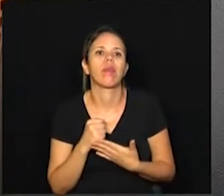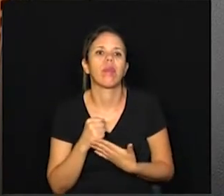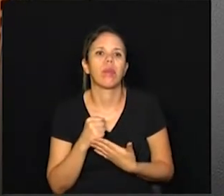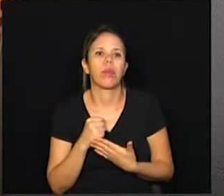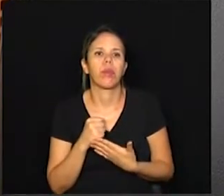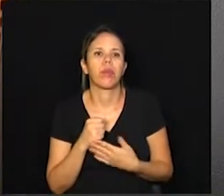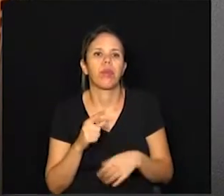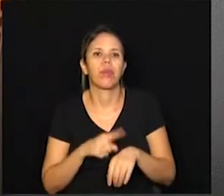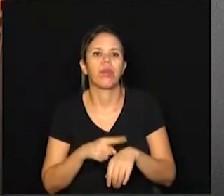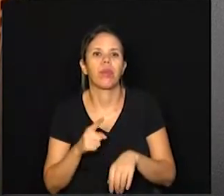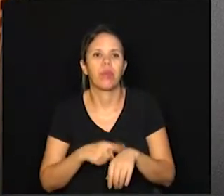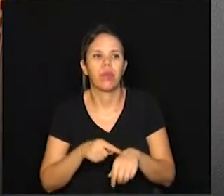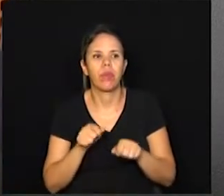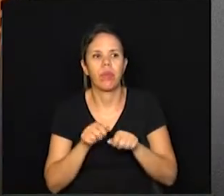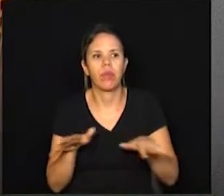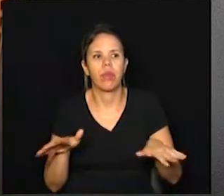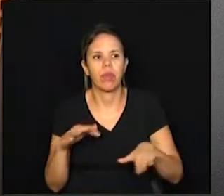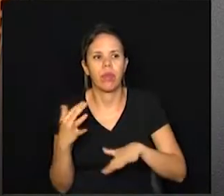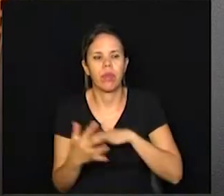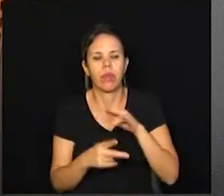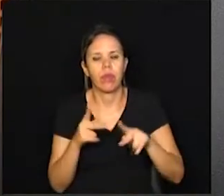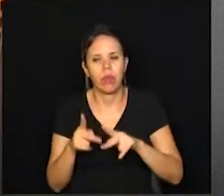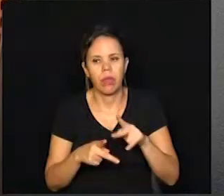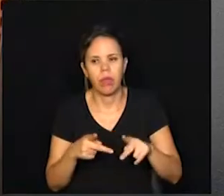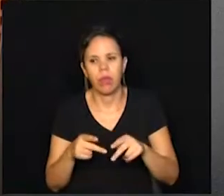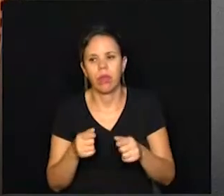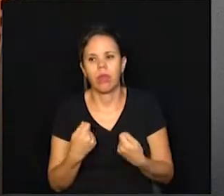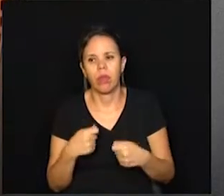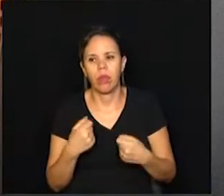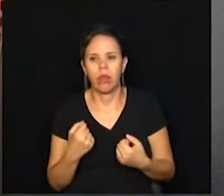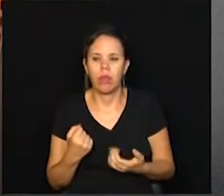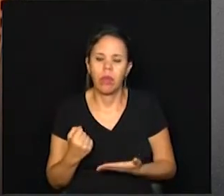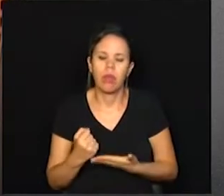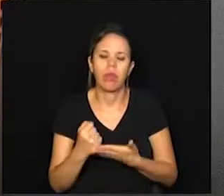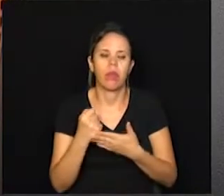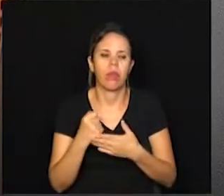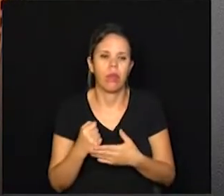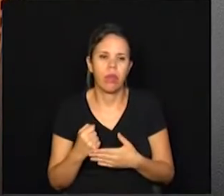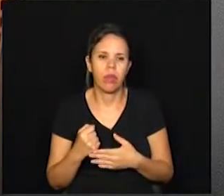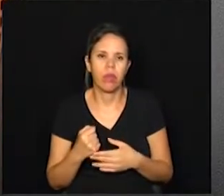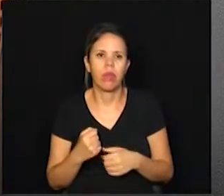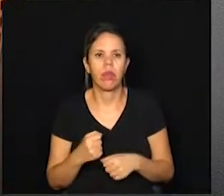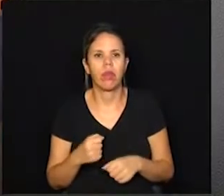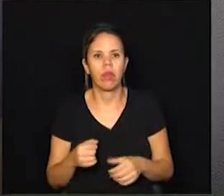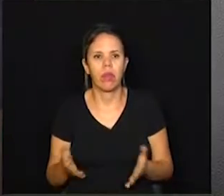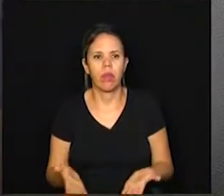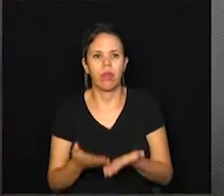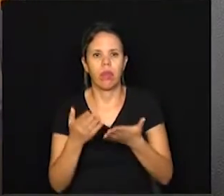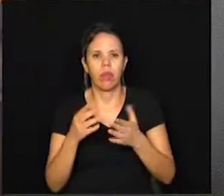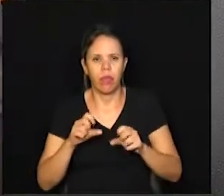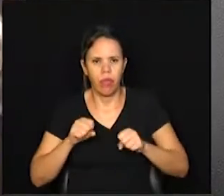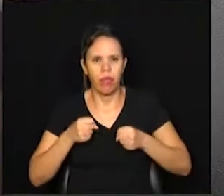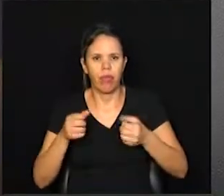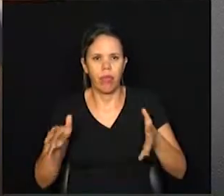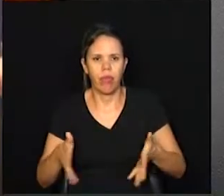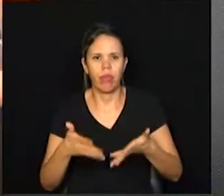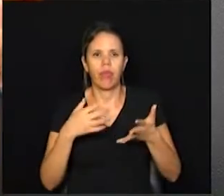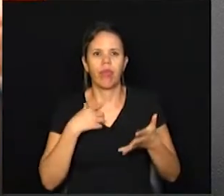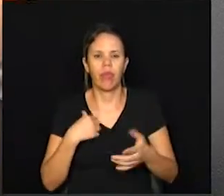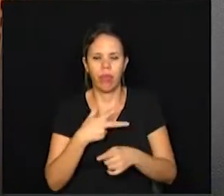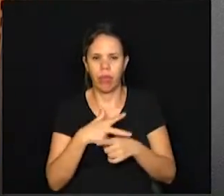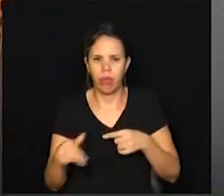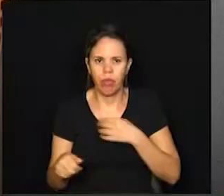num momento de pandemia, as pessoas estão precisando de palavras que vão trazer edificação, que vão motivá-las a